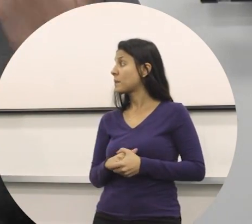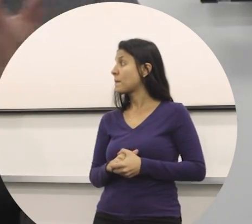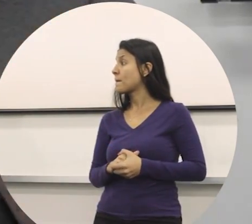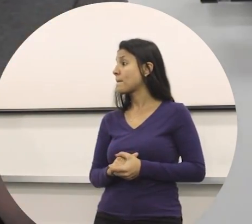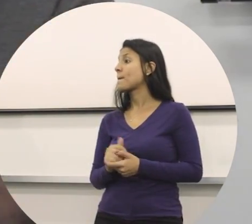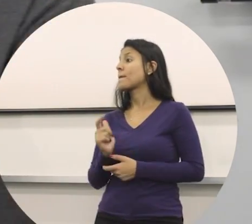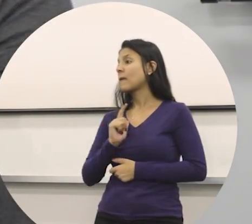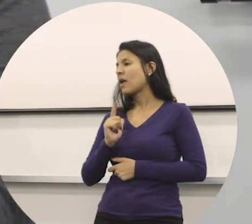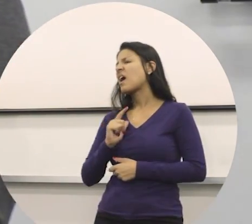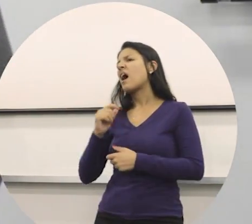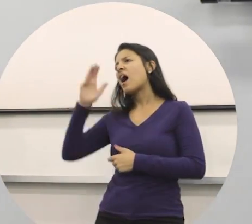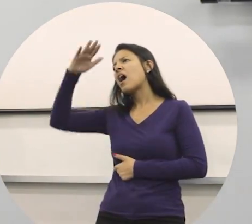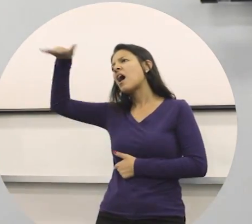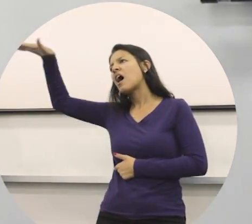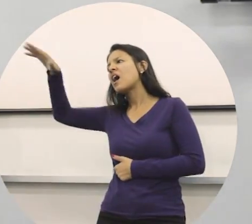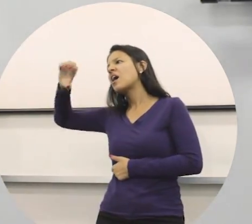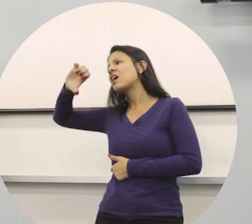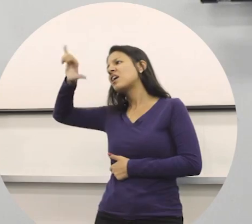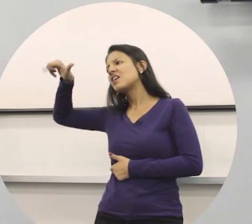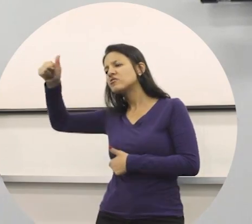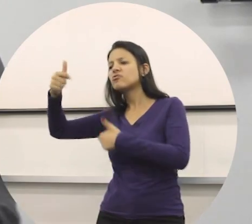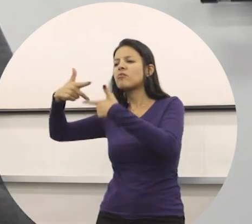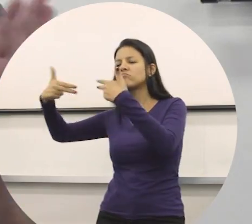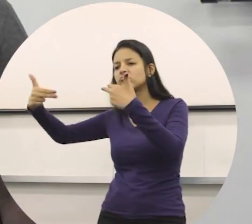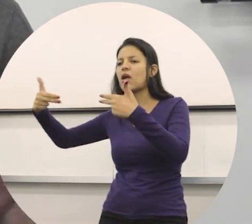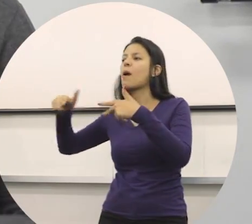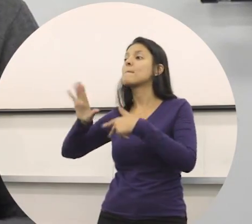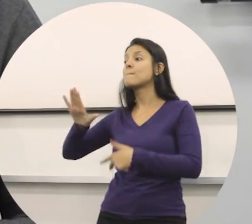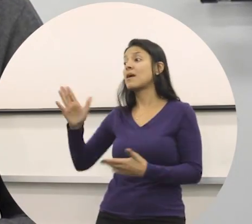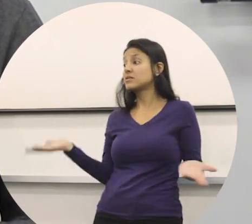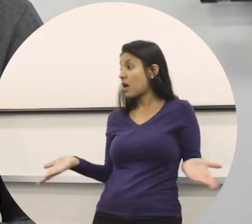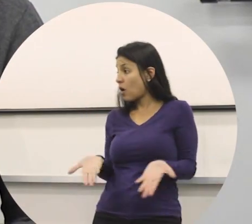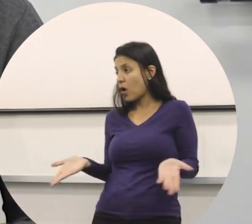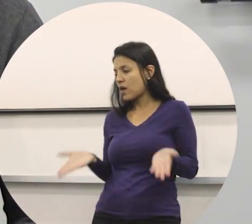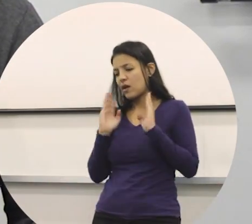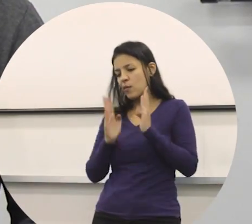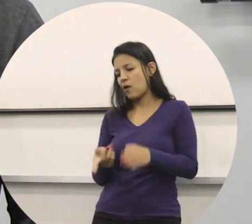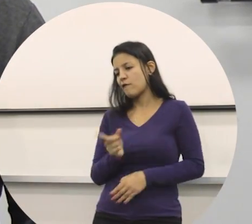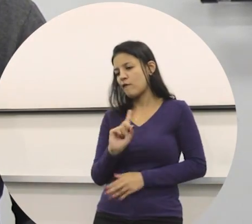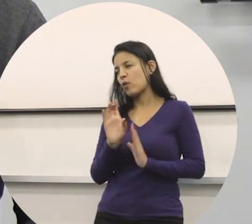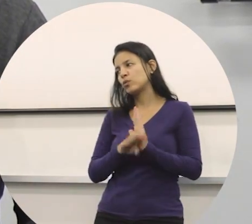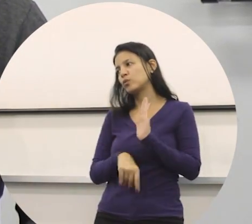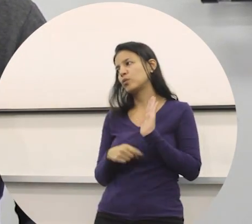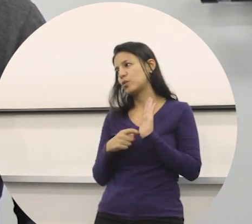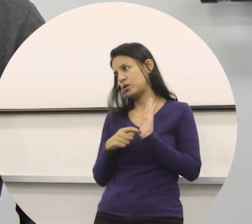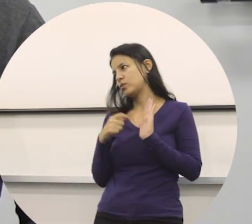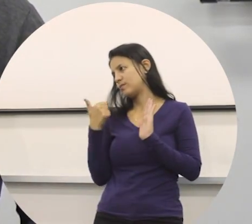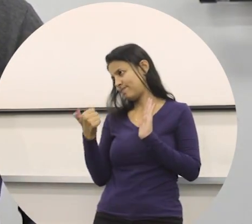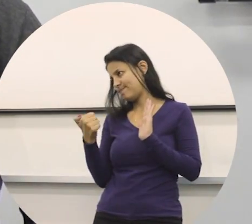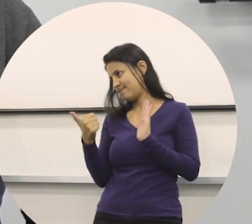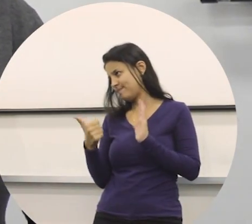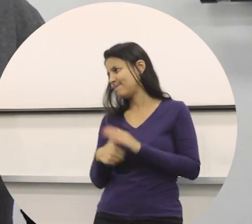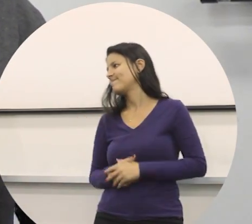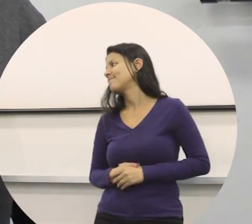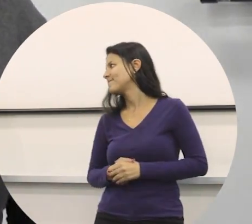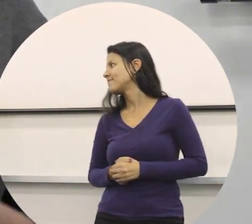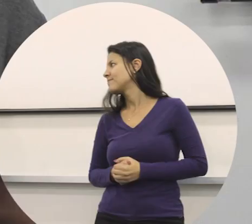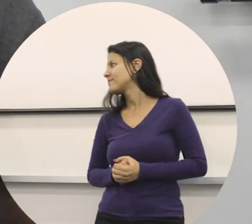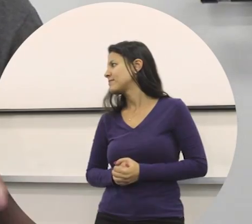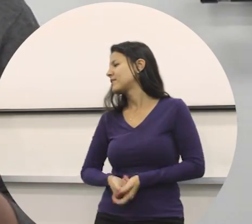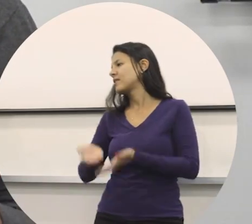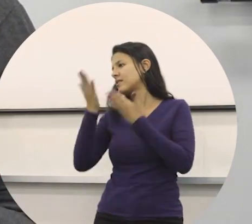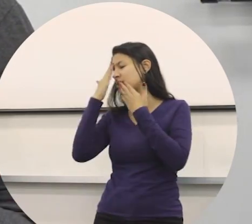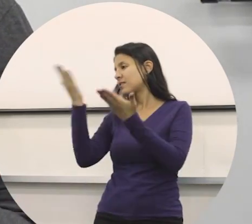Mesmo que a gente fale do EJA, dos adultos, mas esse não vai ser o foco da construção desse currículo, tá bom?